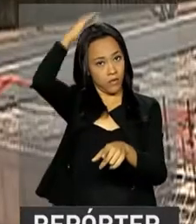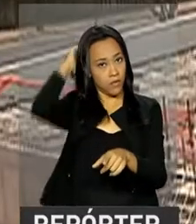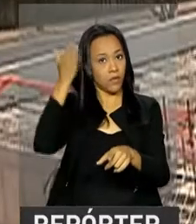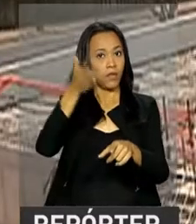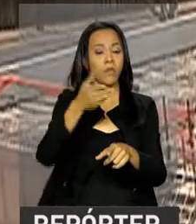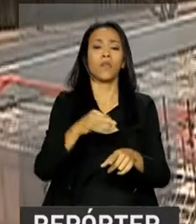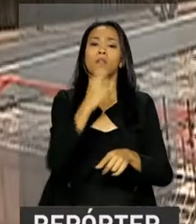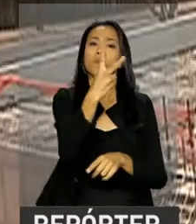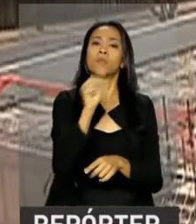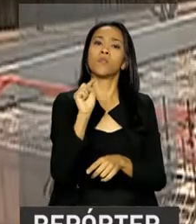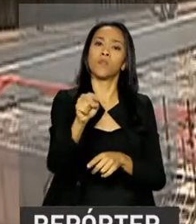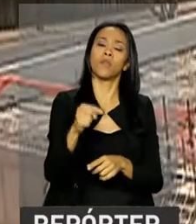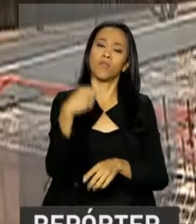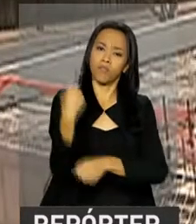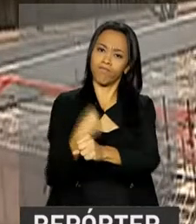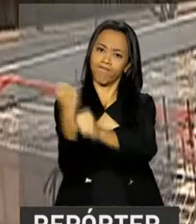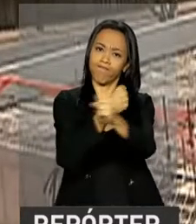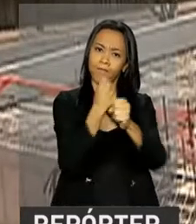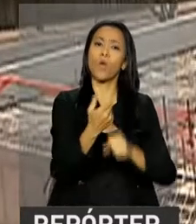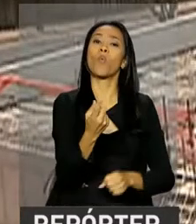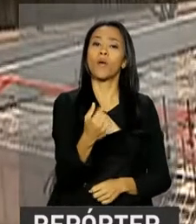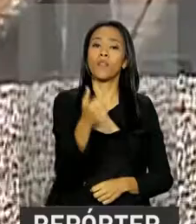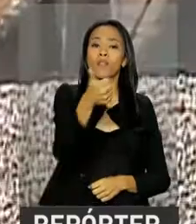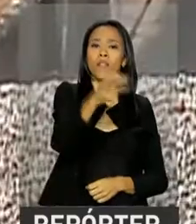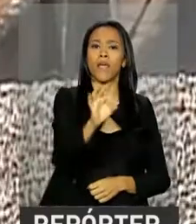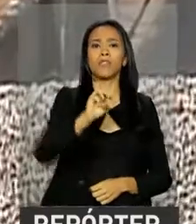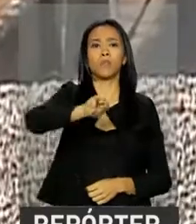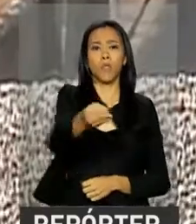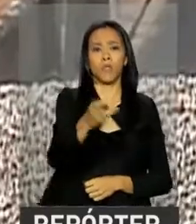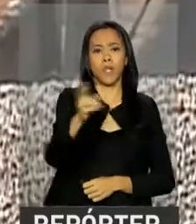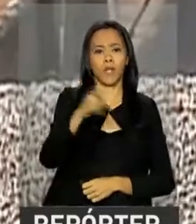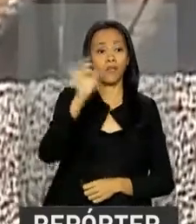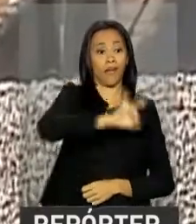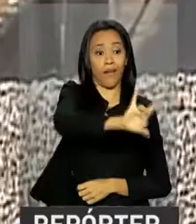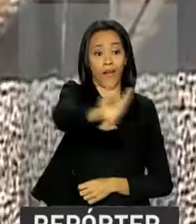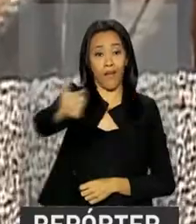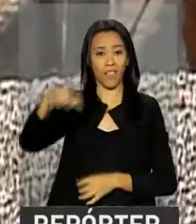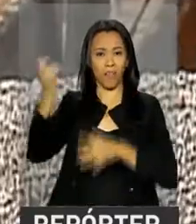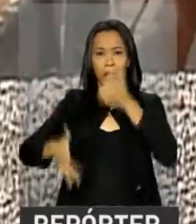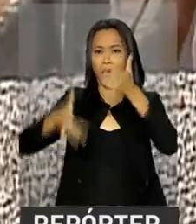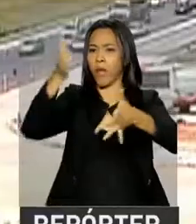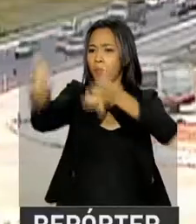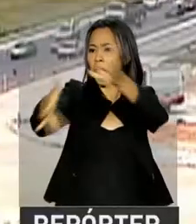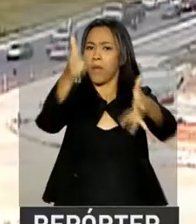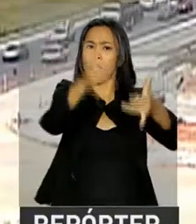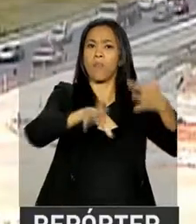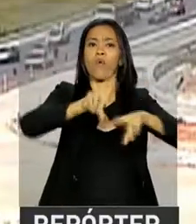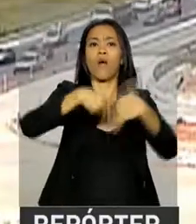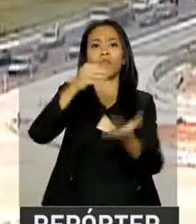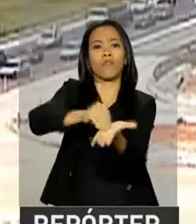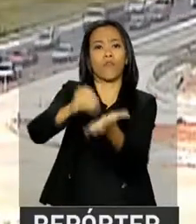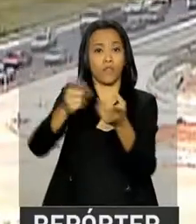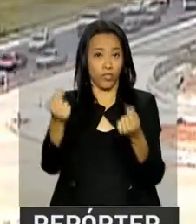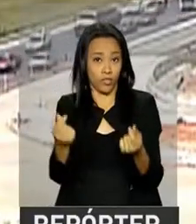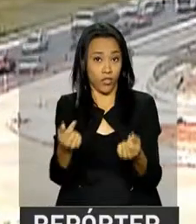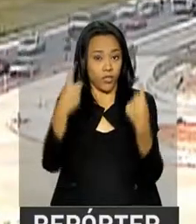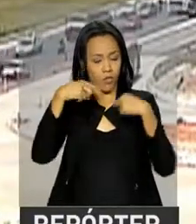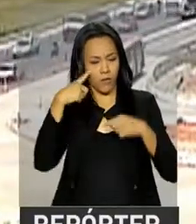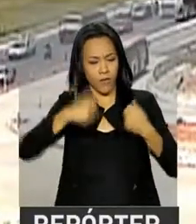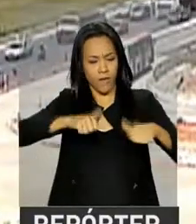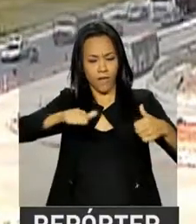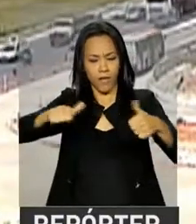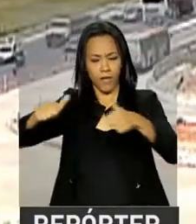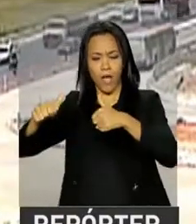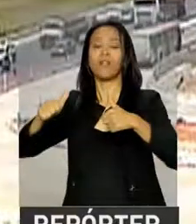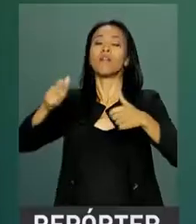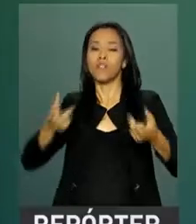2 mil obras orçadas em até 10 milhões de reais cada, que estavam paradas por falta de recursos, passaram por análise e começaram a